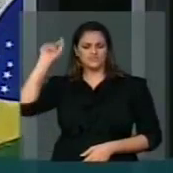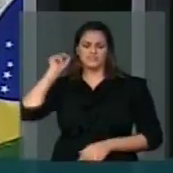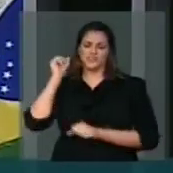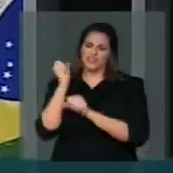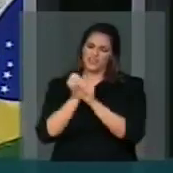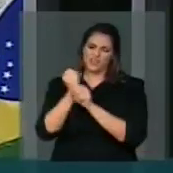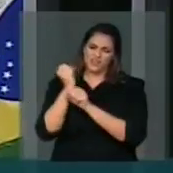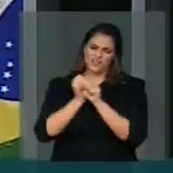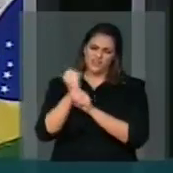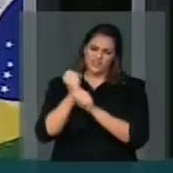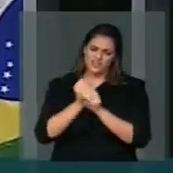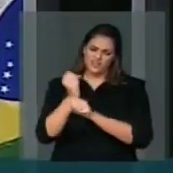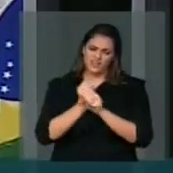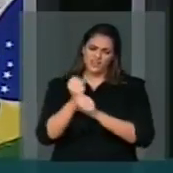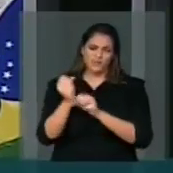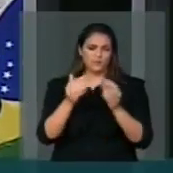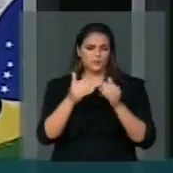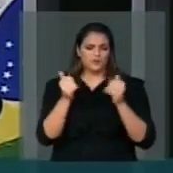anos.